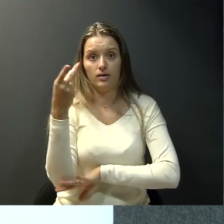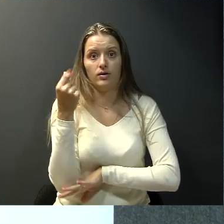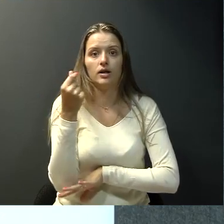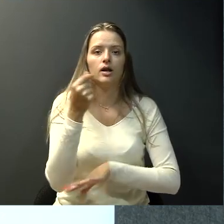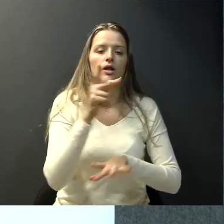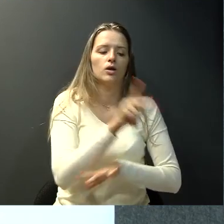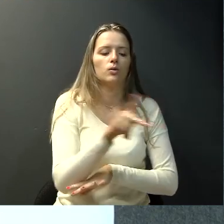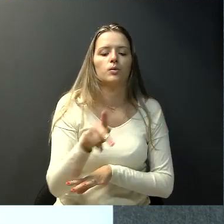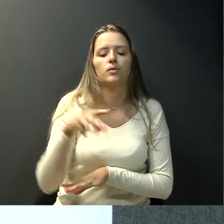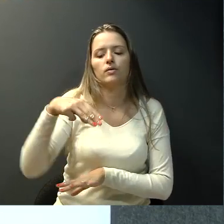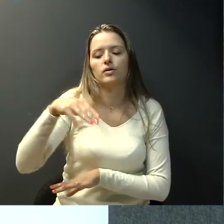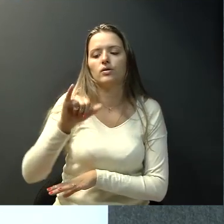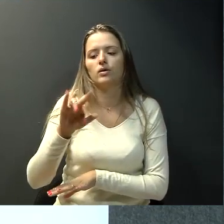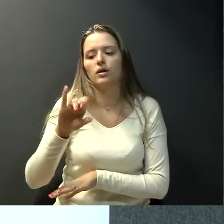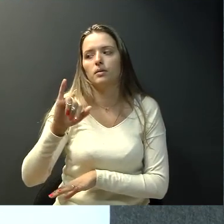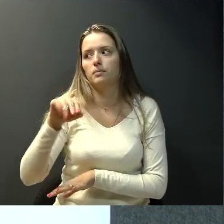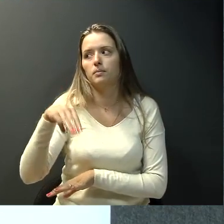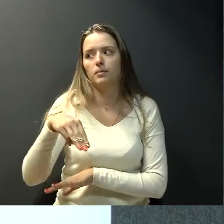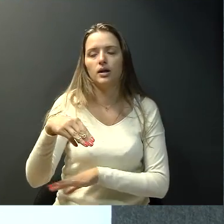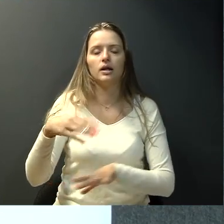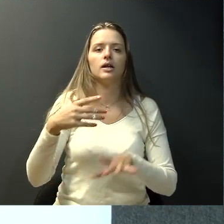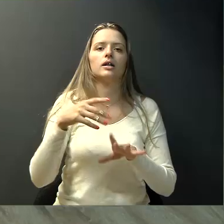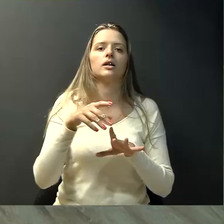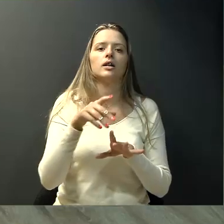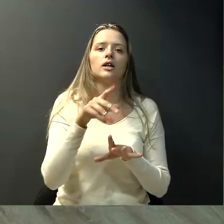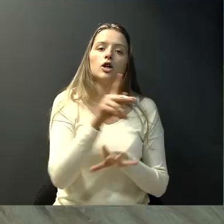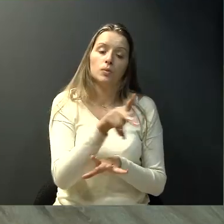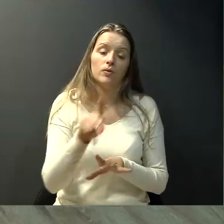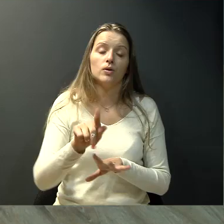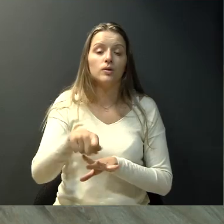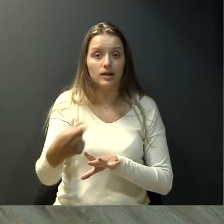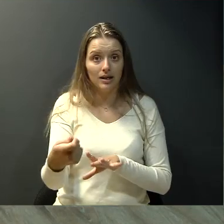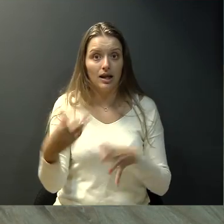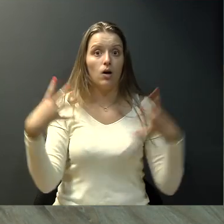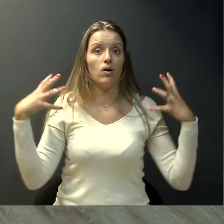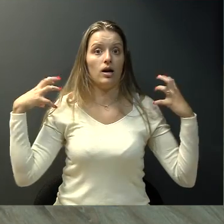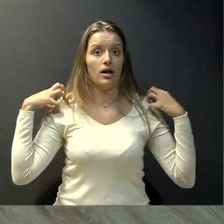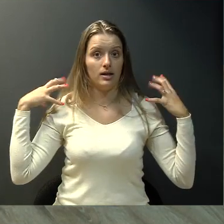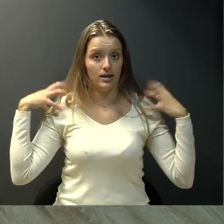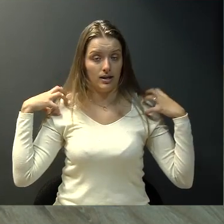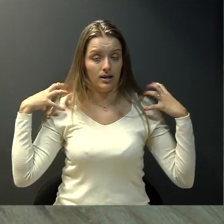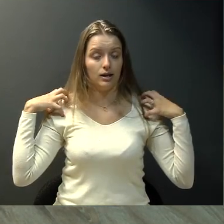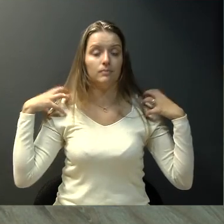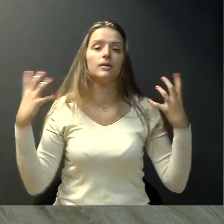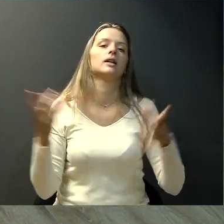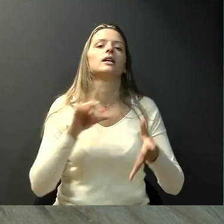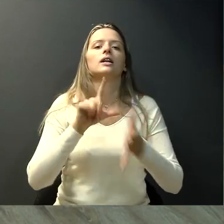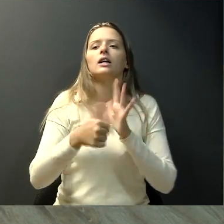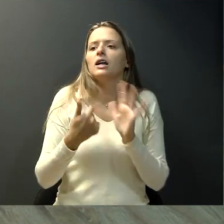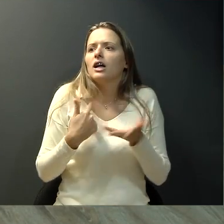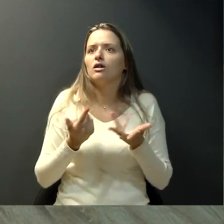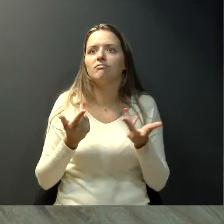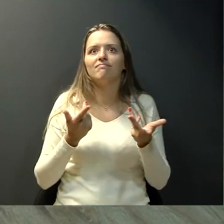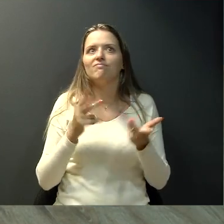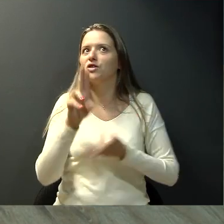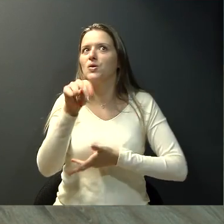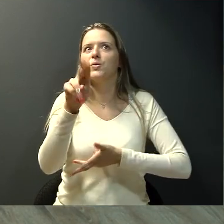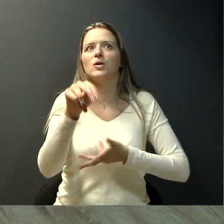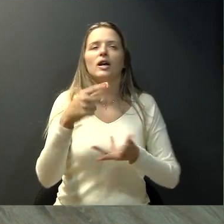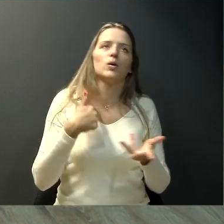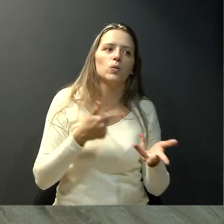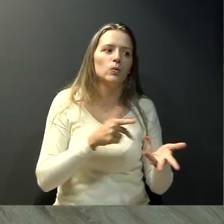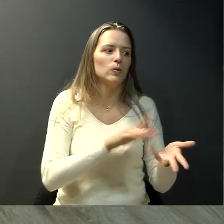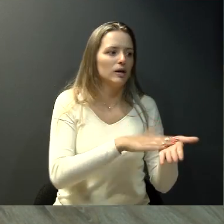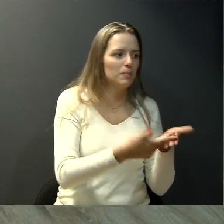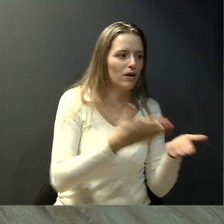Miriam. E a Miriam, o sinal é assim, que me convidou para trabalhar lá. Daí eu fiquei assim, porque eu traduzia para o